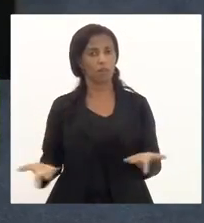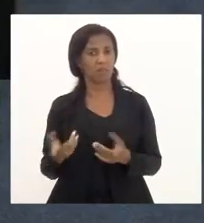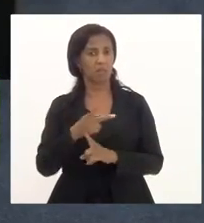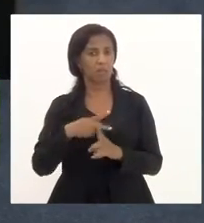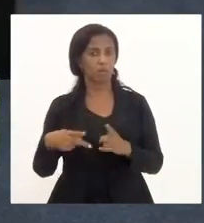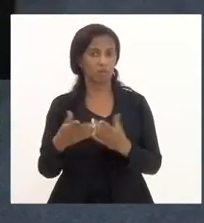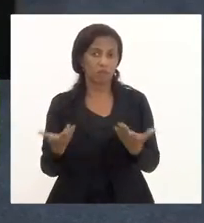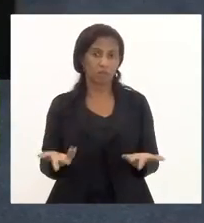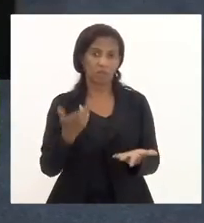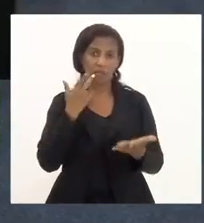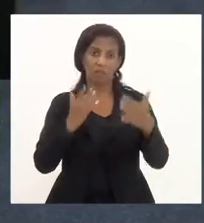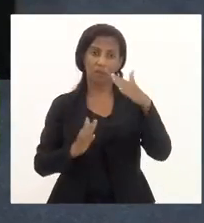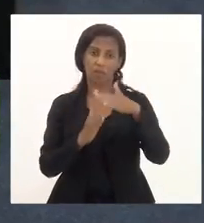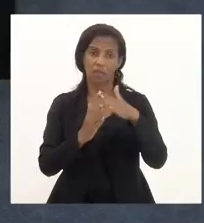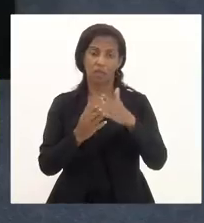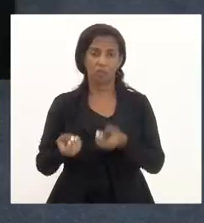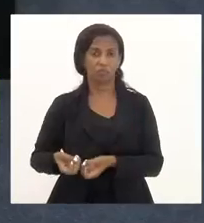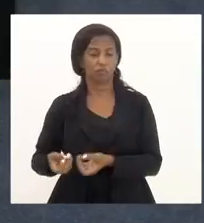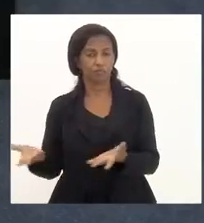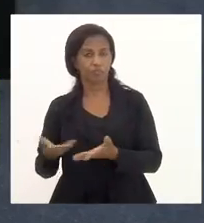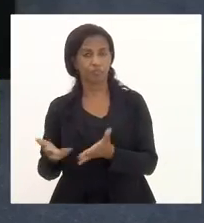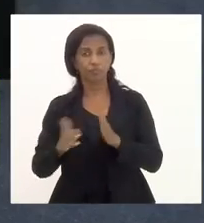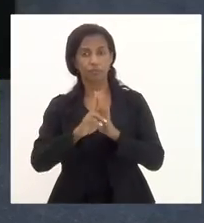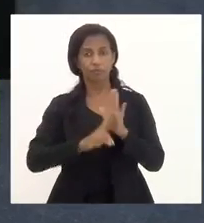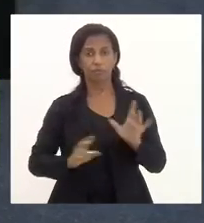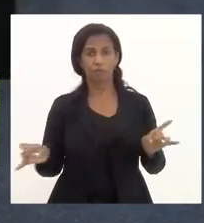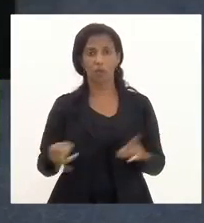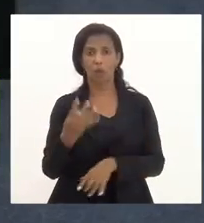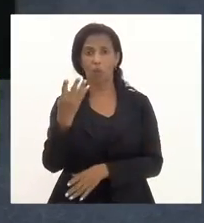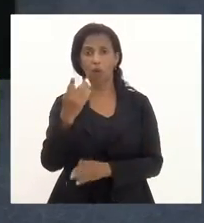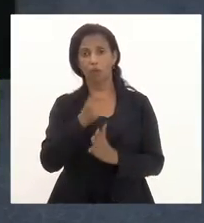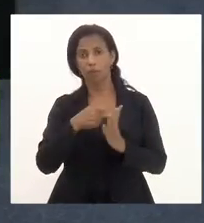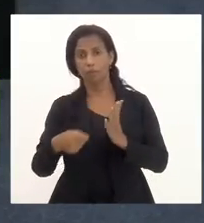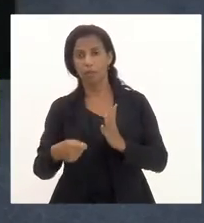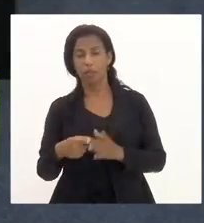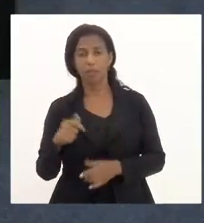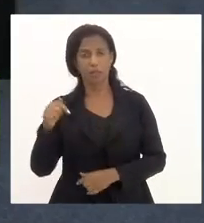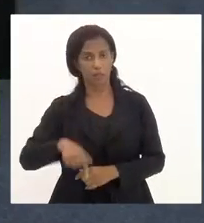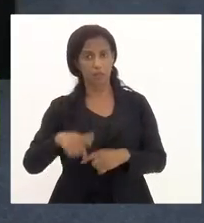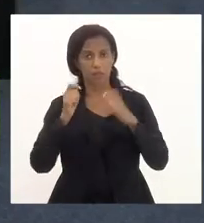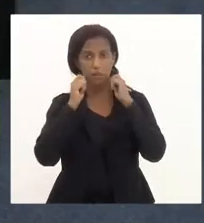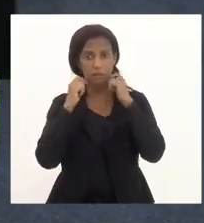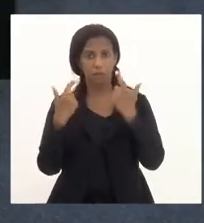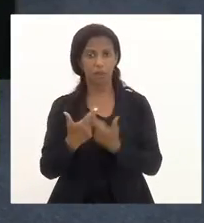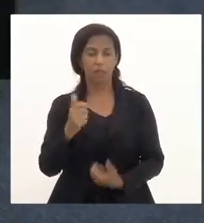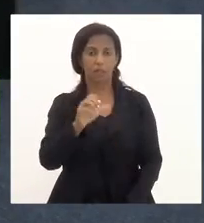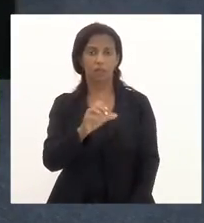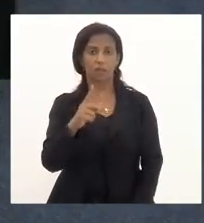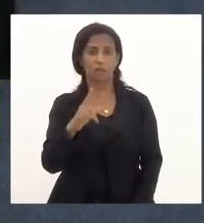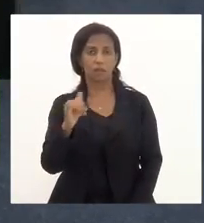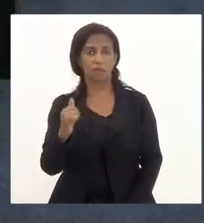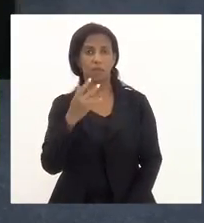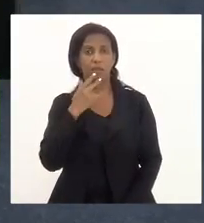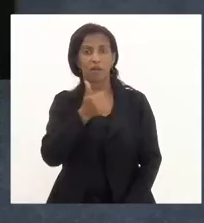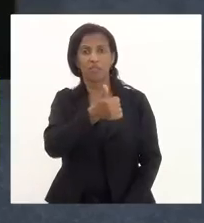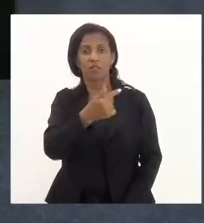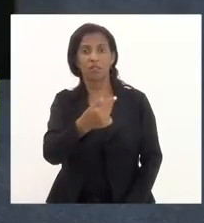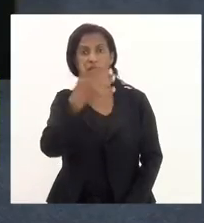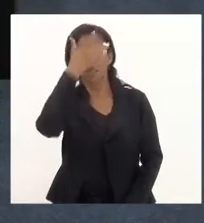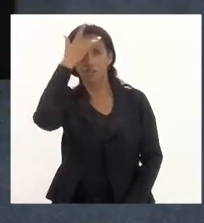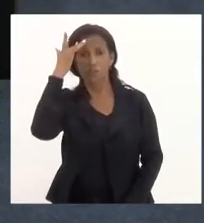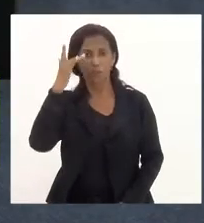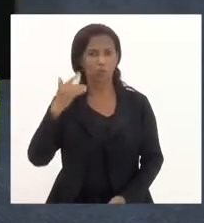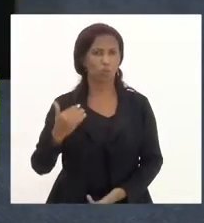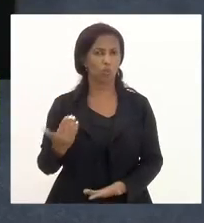da Previdência aqui a gente dá para o teto de gás mas tem um relatório pronto há quatro meses nessa casa da CPI do Rio previdência 1517 pessoas